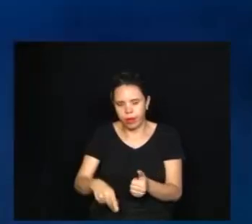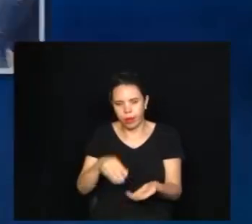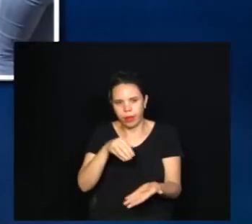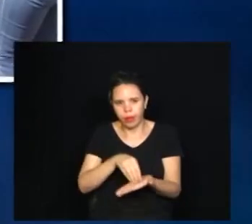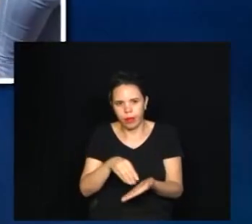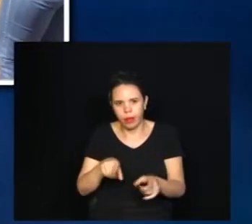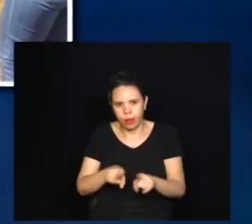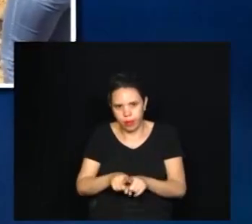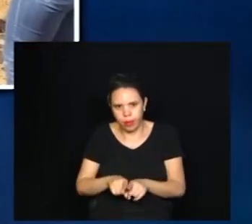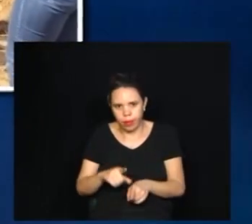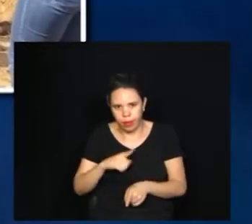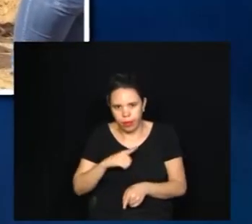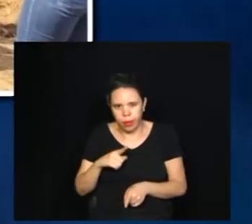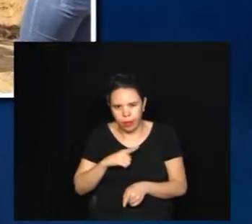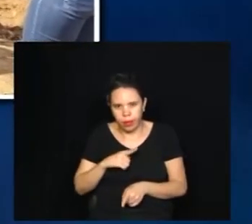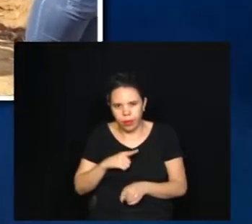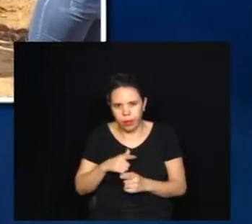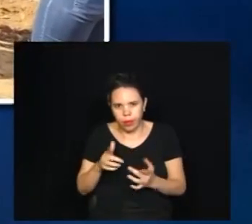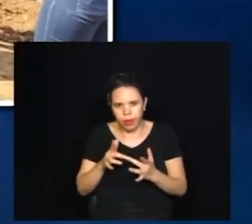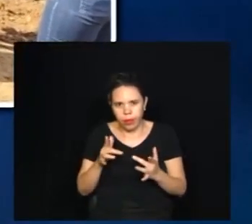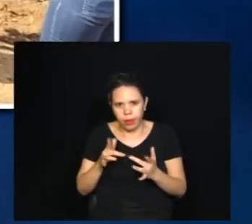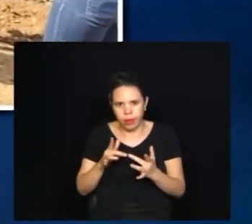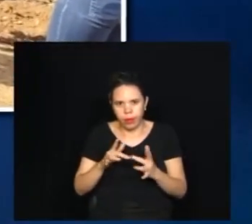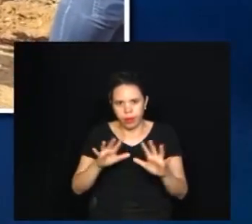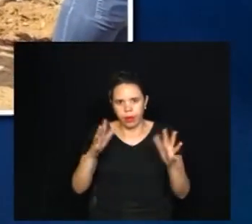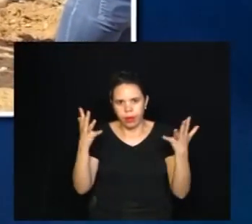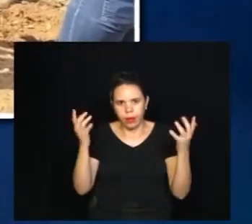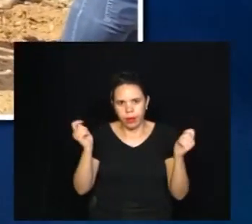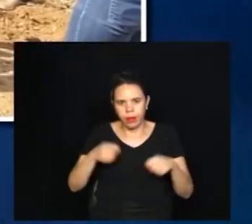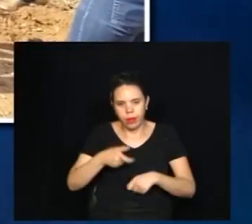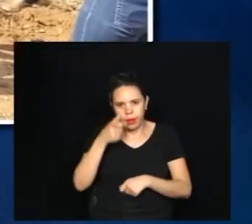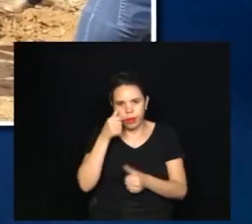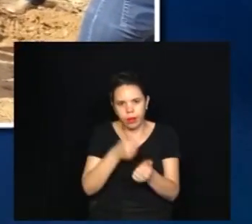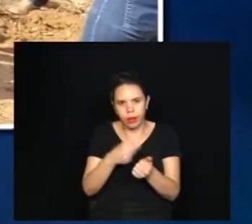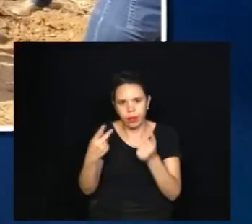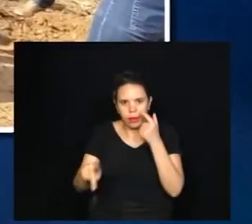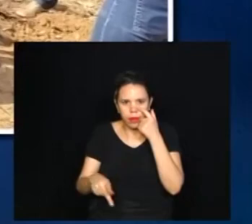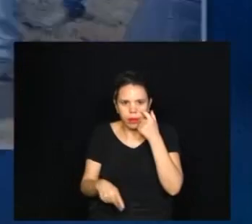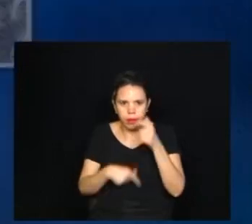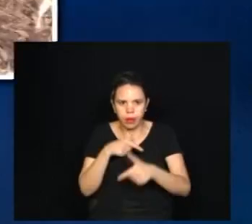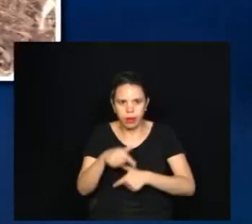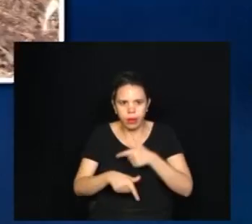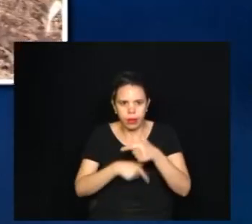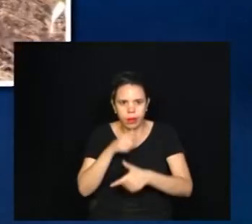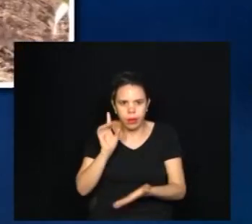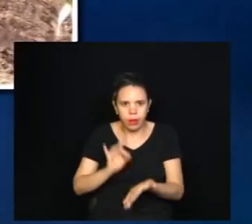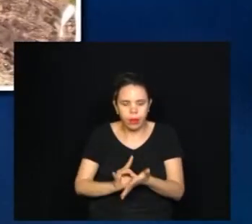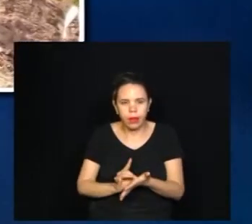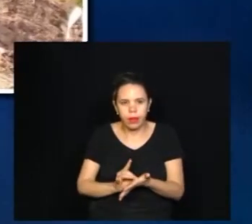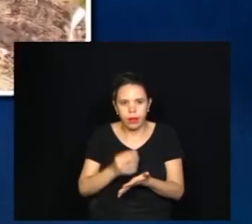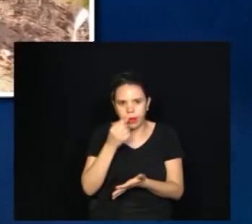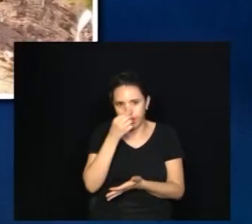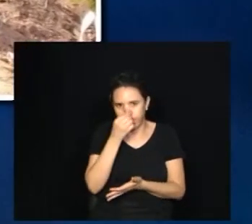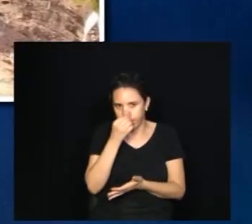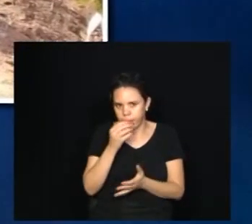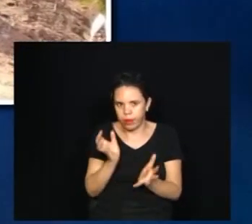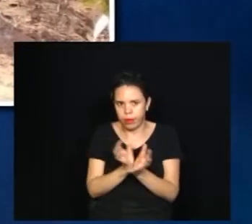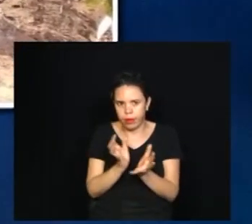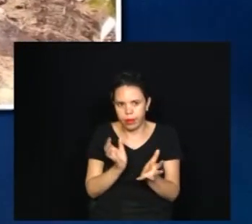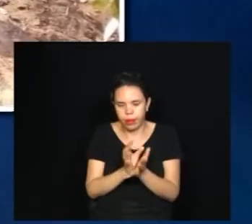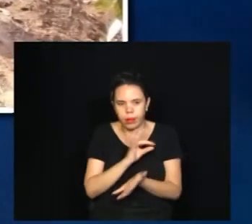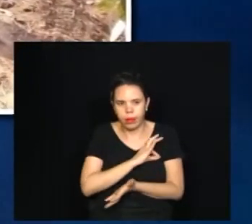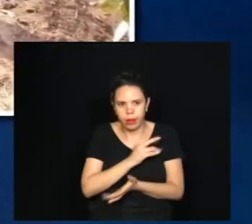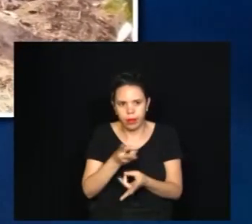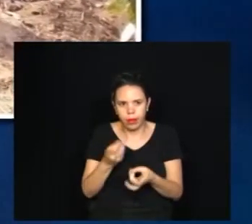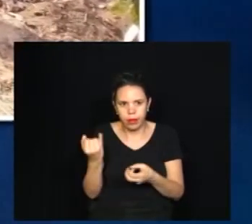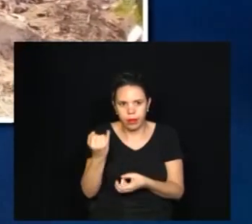unidade que têm aí o maior contato com a natureza puderam ver de perto o trabalho realizado pela corporação e notar